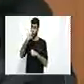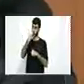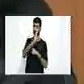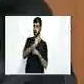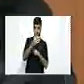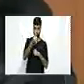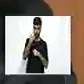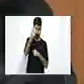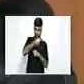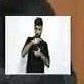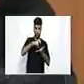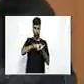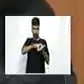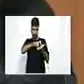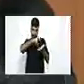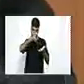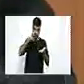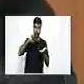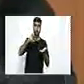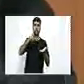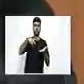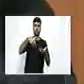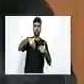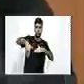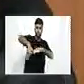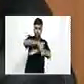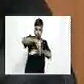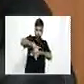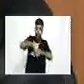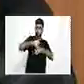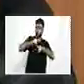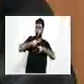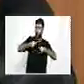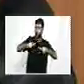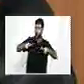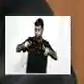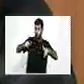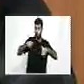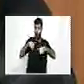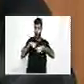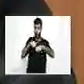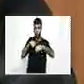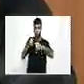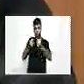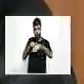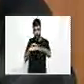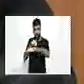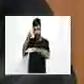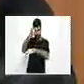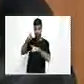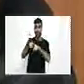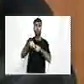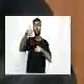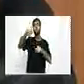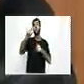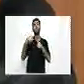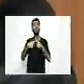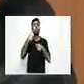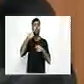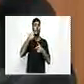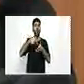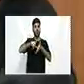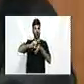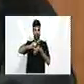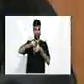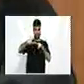começando bem cedo para pegar a rua toda sem veículo porque aí você tem o ganho nos dois sentidos primeiro começa a trabalhar